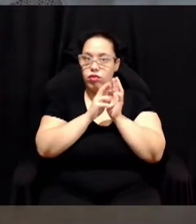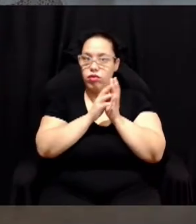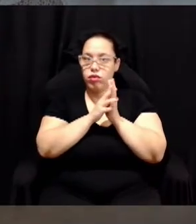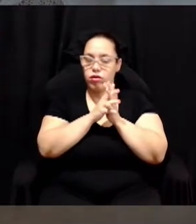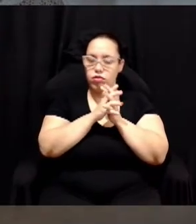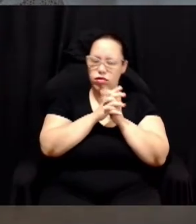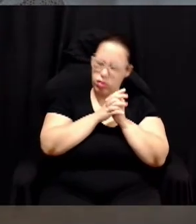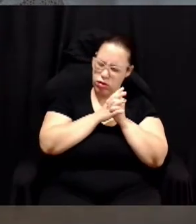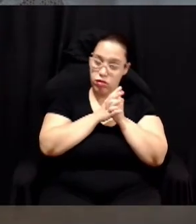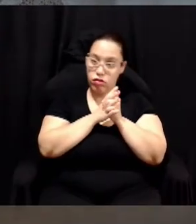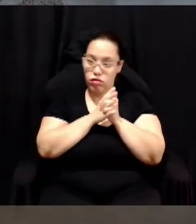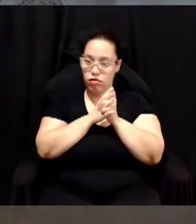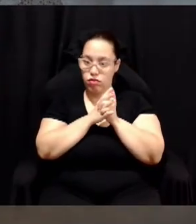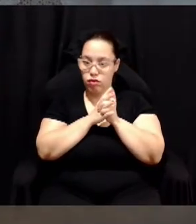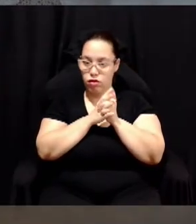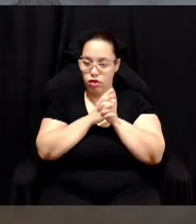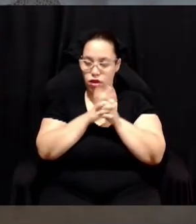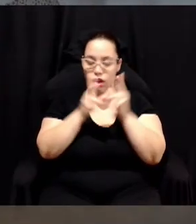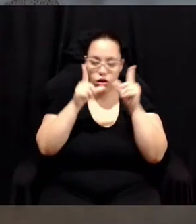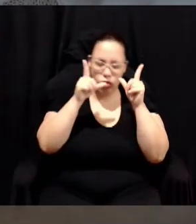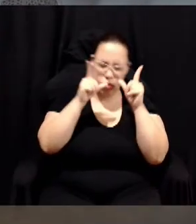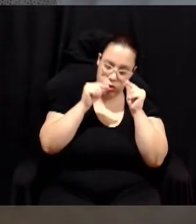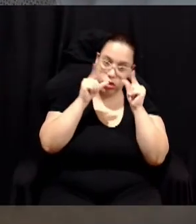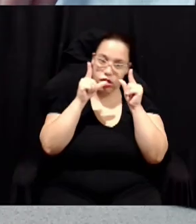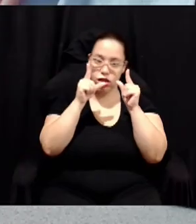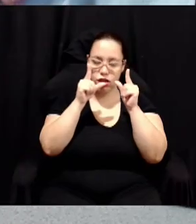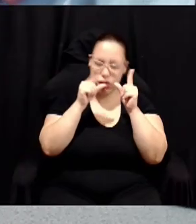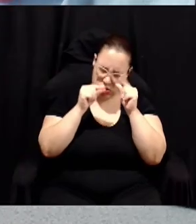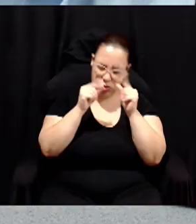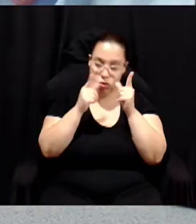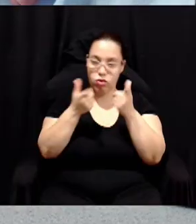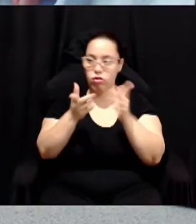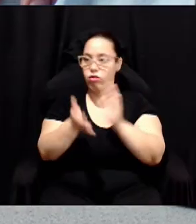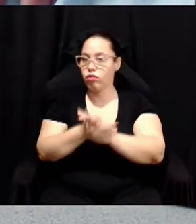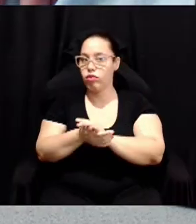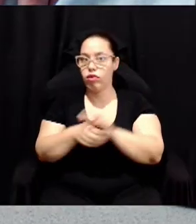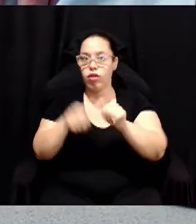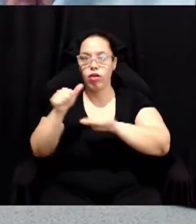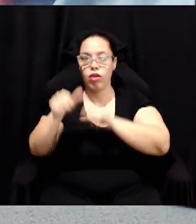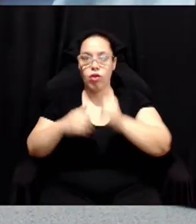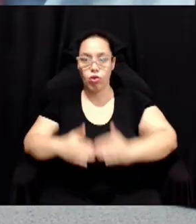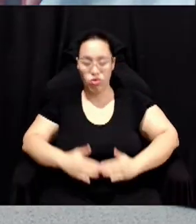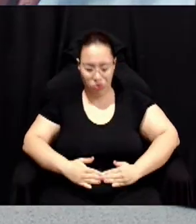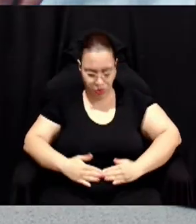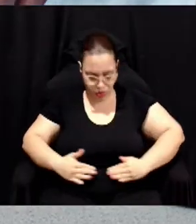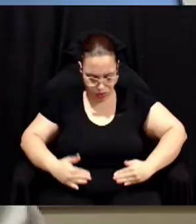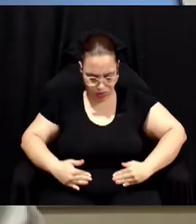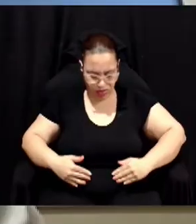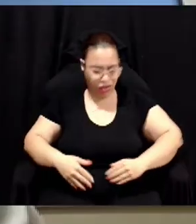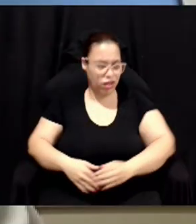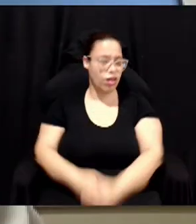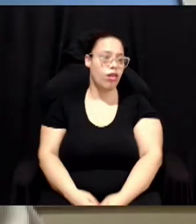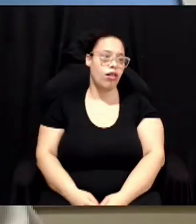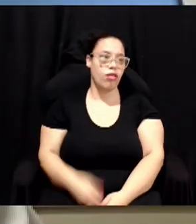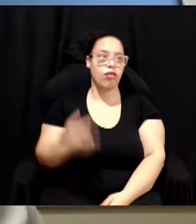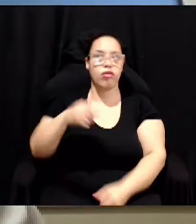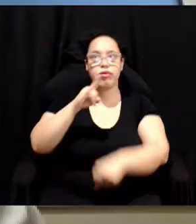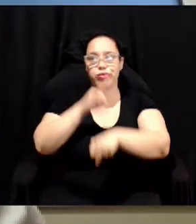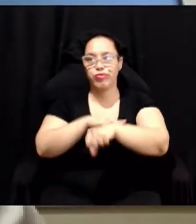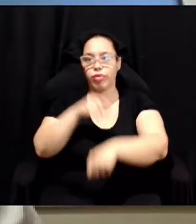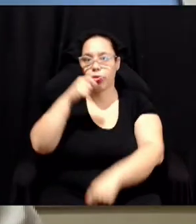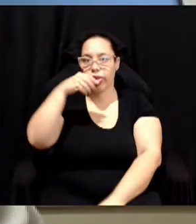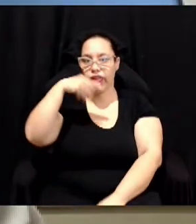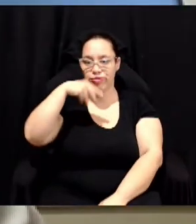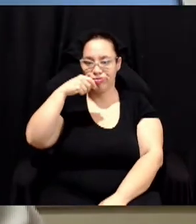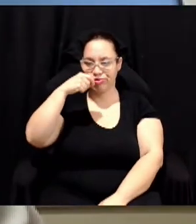mais de 2/3 das pessoas que têm Parkinson. Alteração do funcionamento do intestino, da salivação,